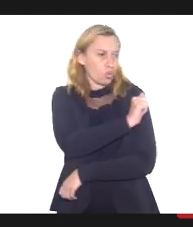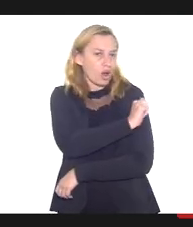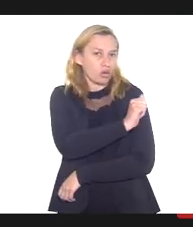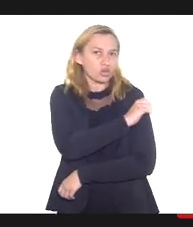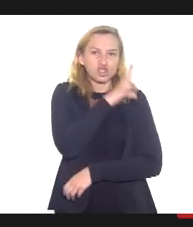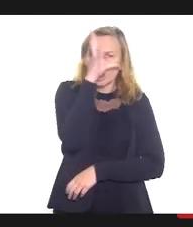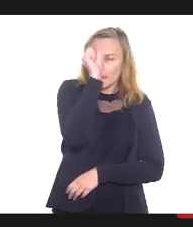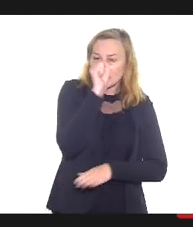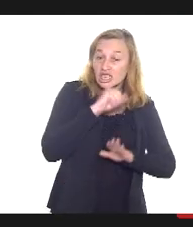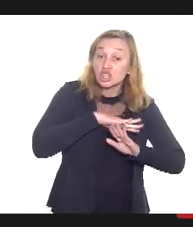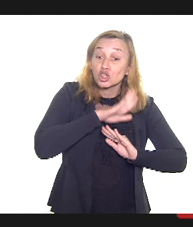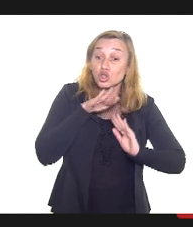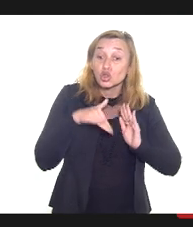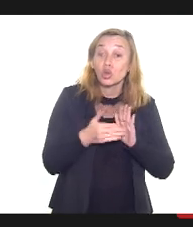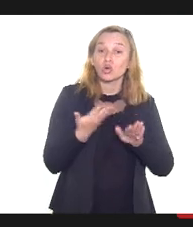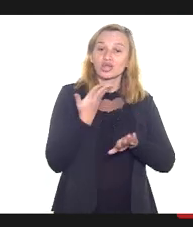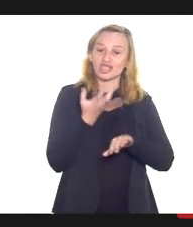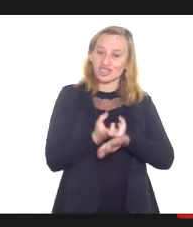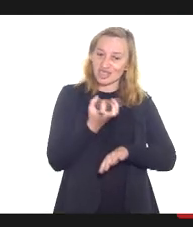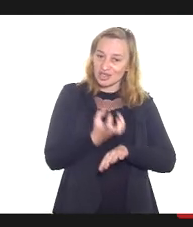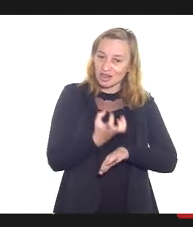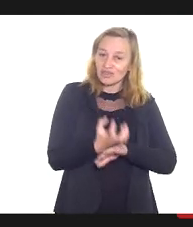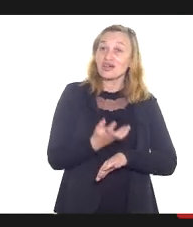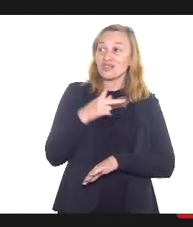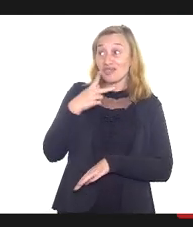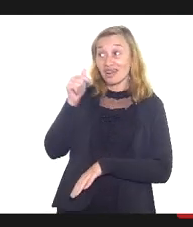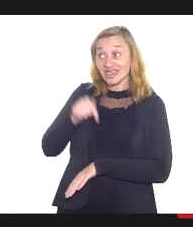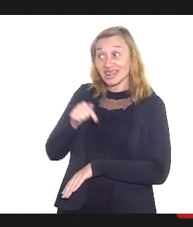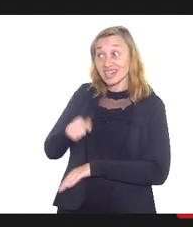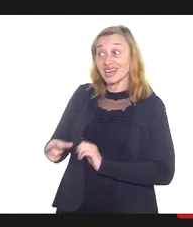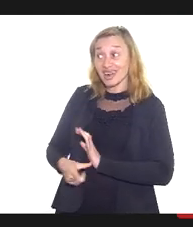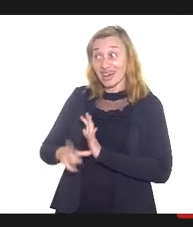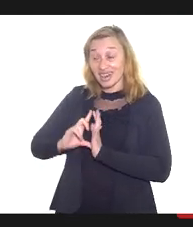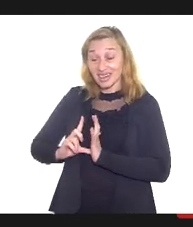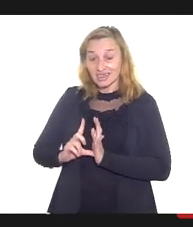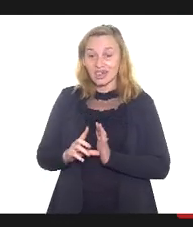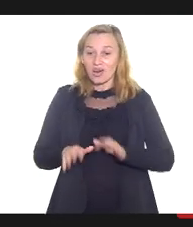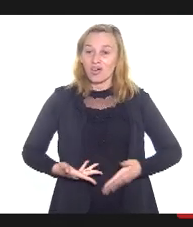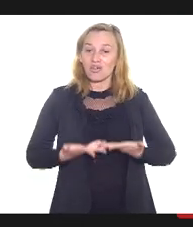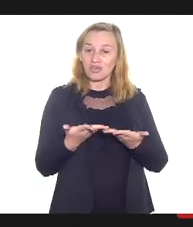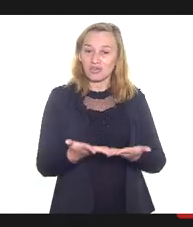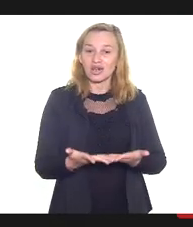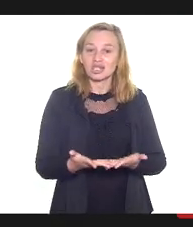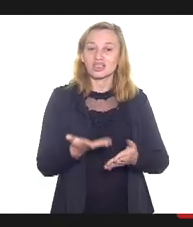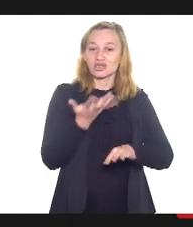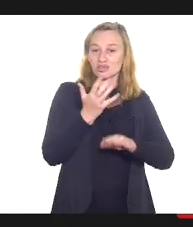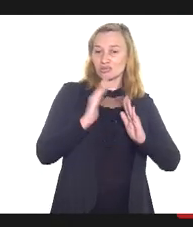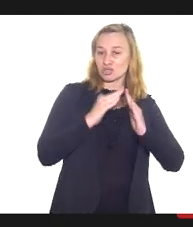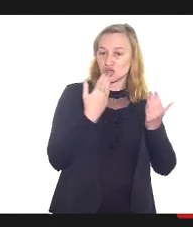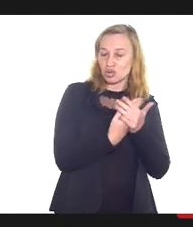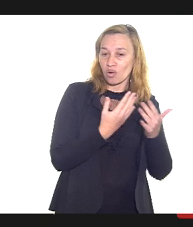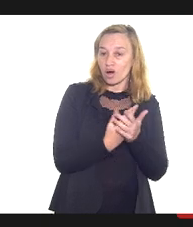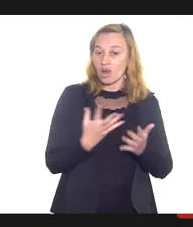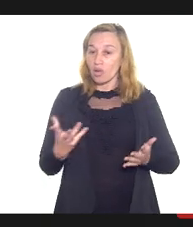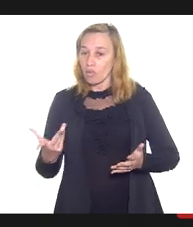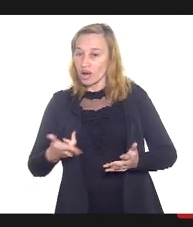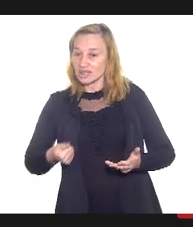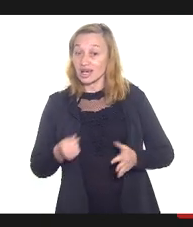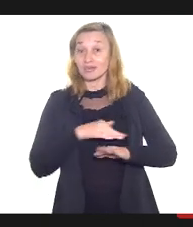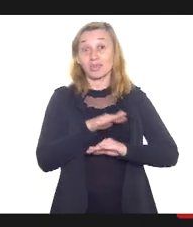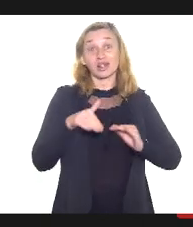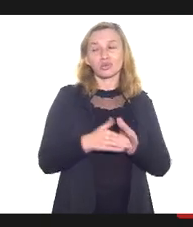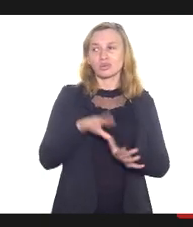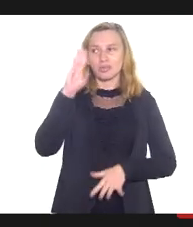as disciplinas, como foi pontuado aqui anteriormente, pela oferta de uma escola de qualidade para todos. Né? Nós achamos